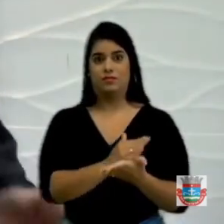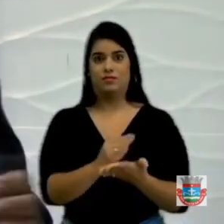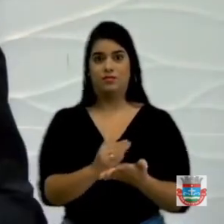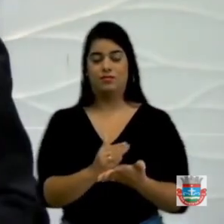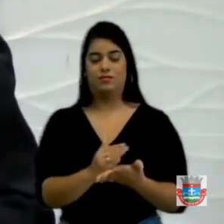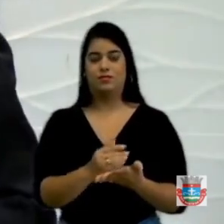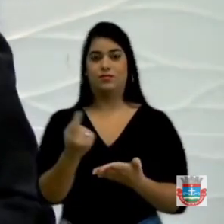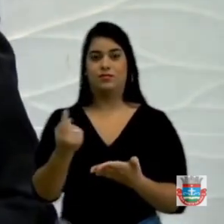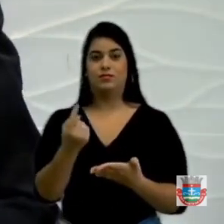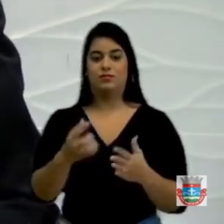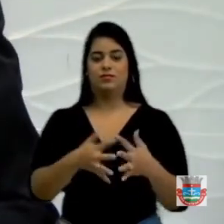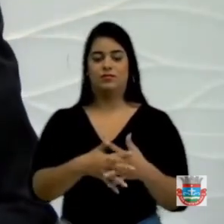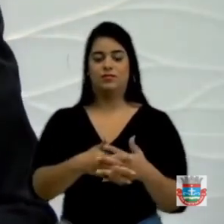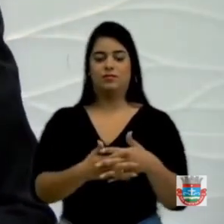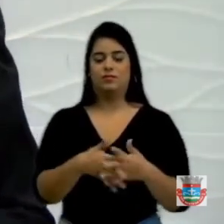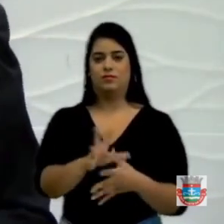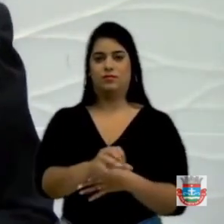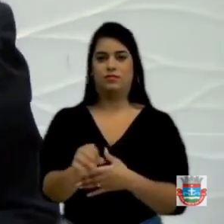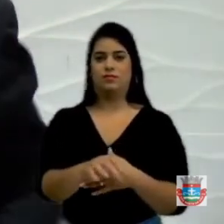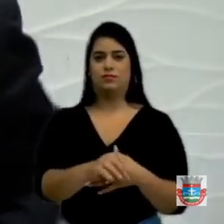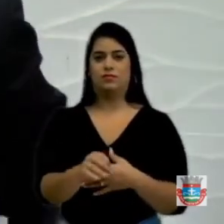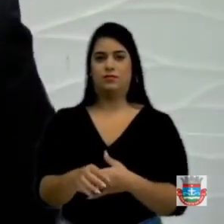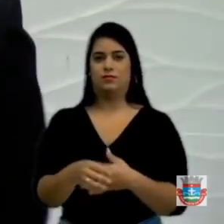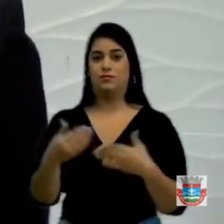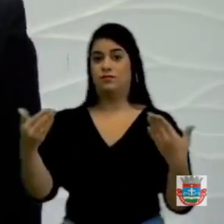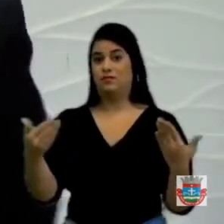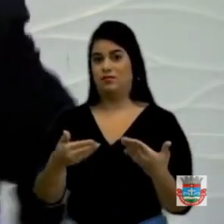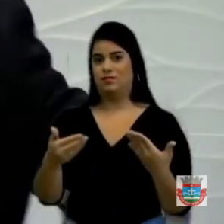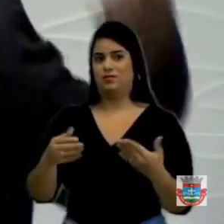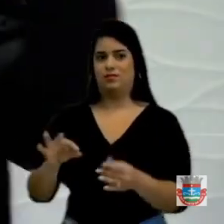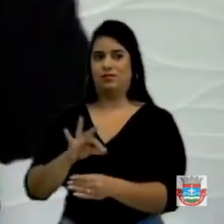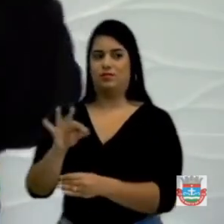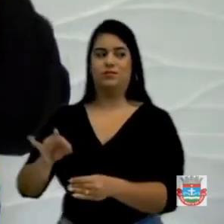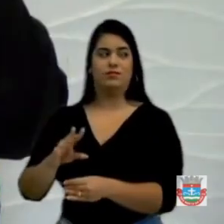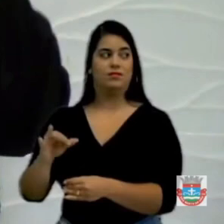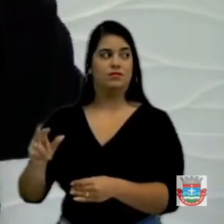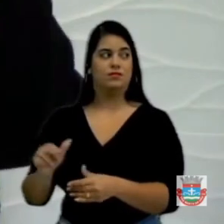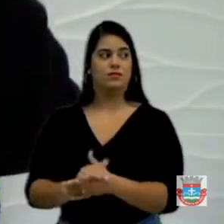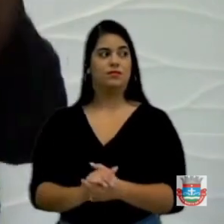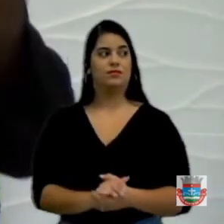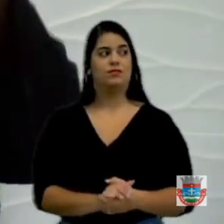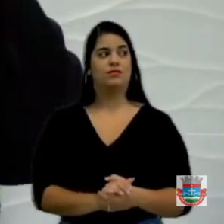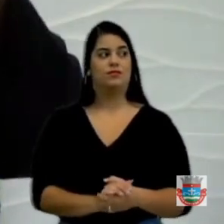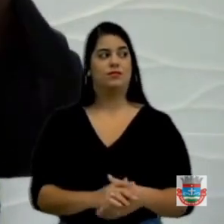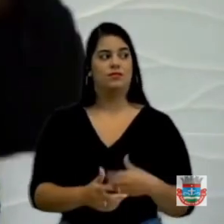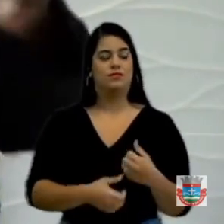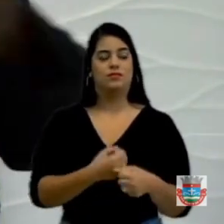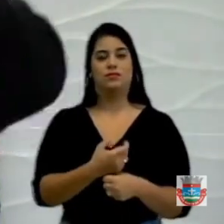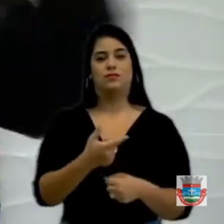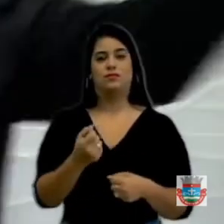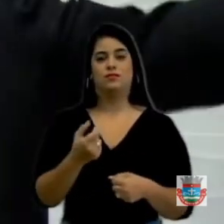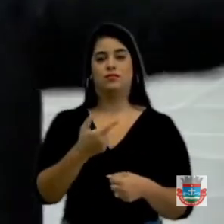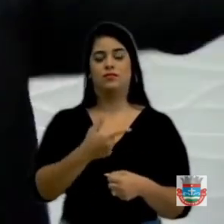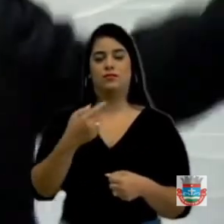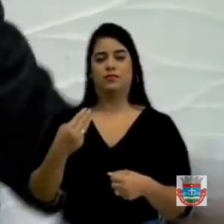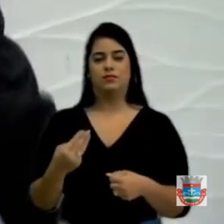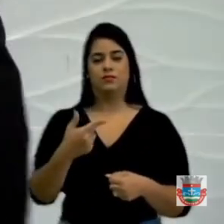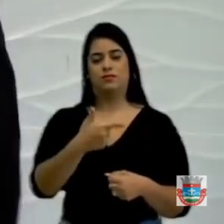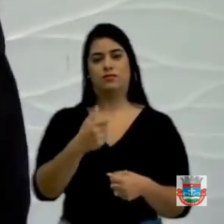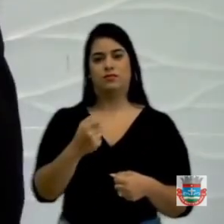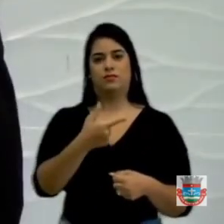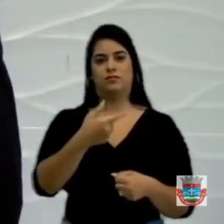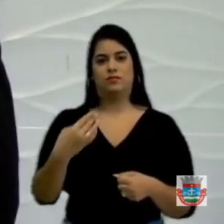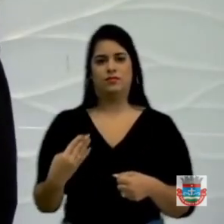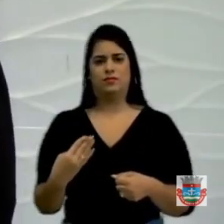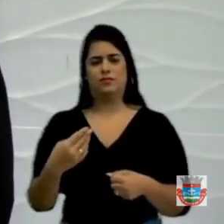um trator da prefeitura esse ano lá em Espírito Santo. Olha, 2021, 2022, 2023, 2024, e os outros anos o pessoal não precisava